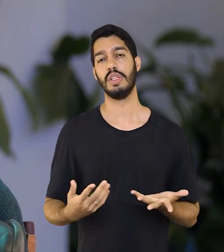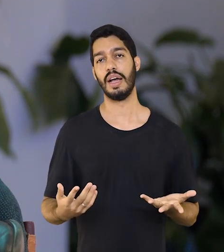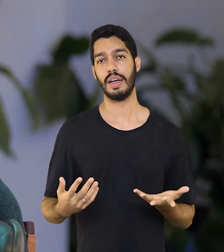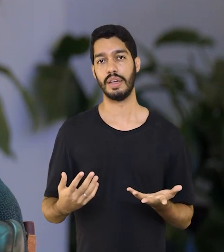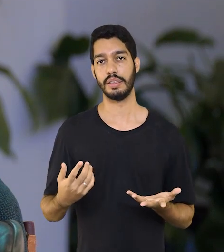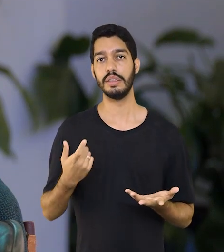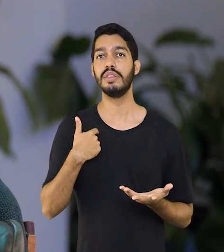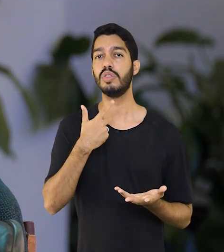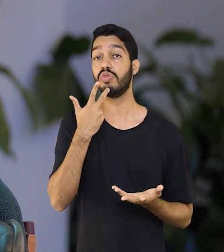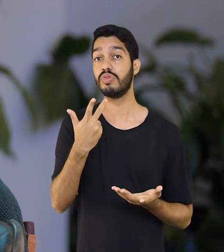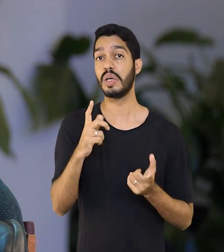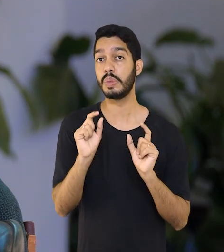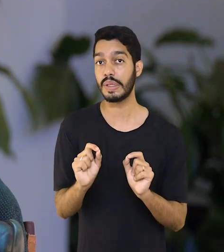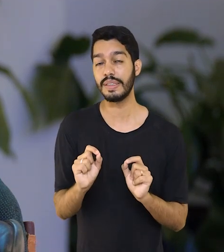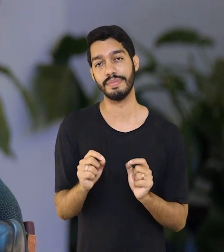aprofundar.